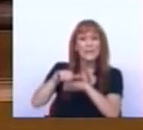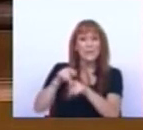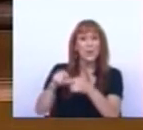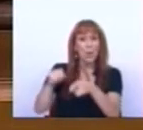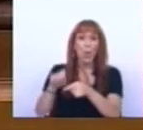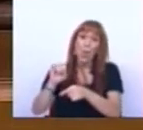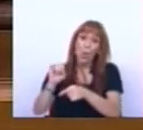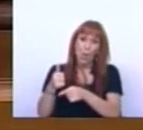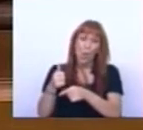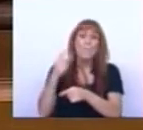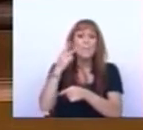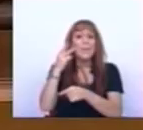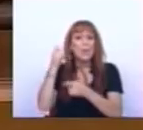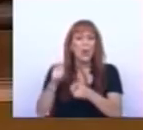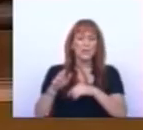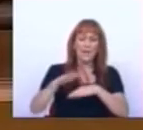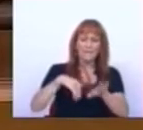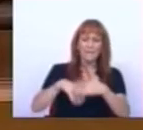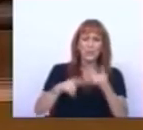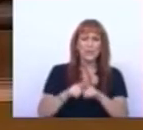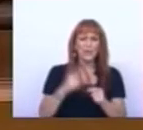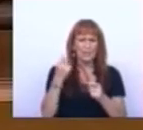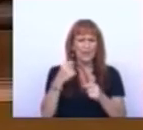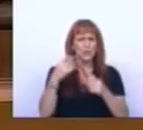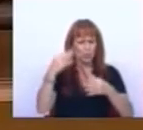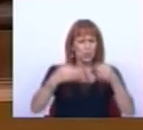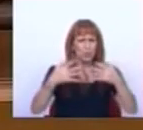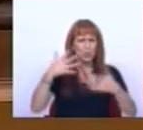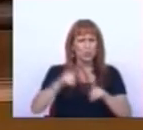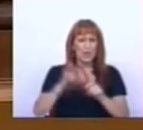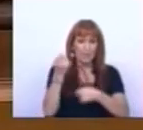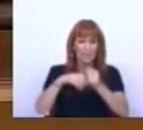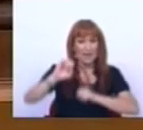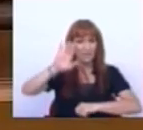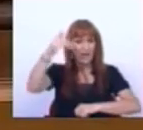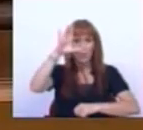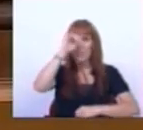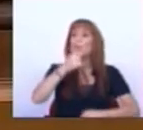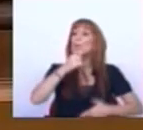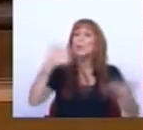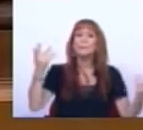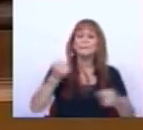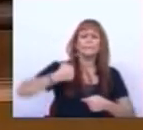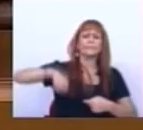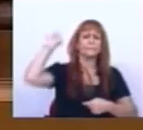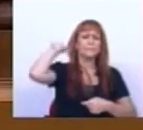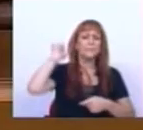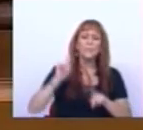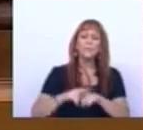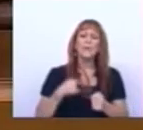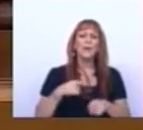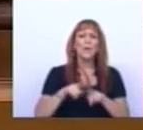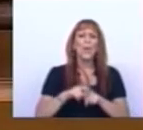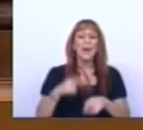ou biológica, e estabelecendo preços justos na primeira venda. O que fez o Governo? Chutou para a frente e